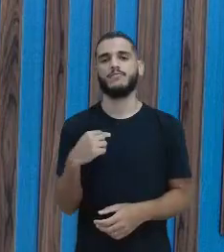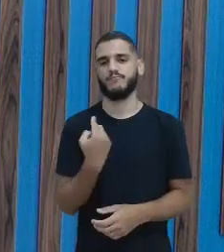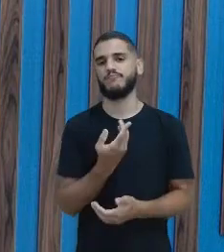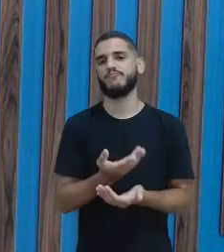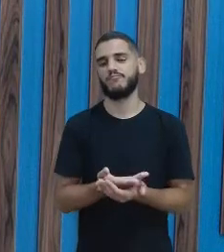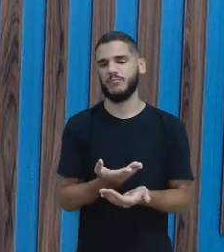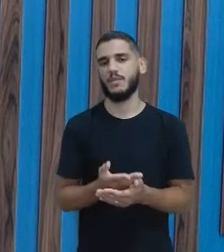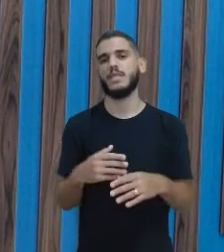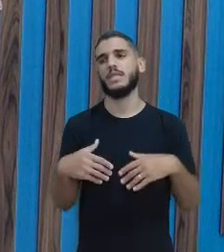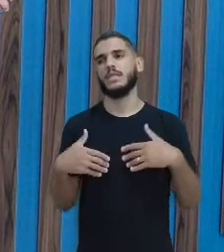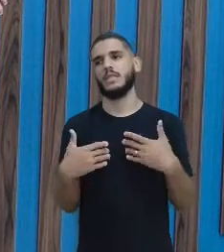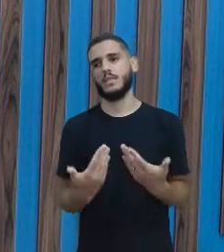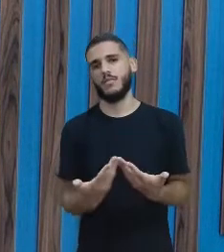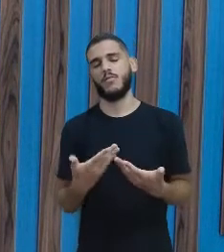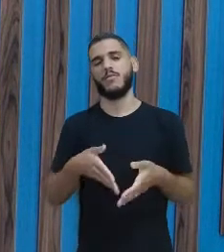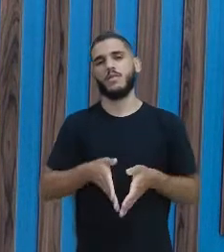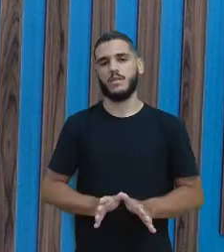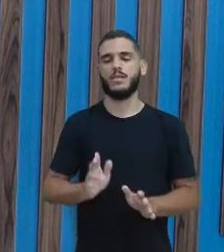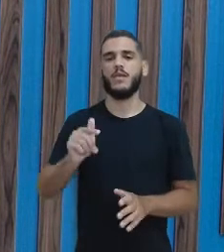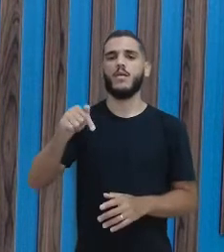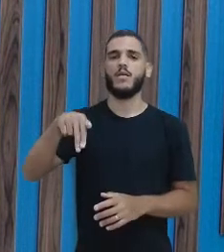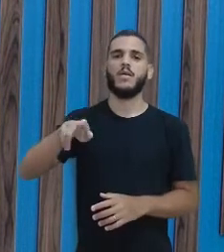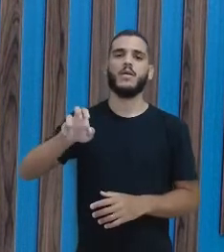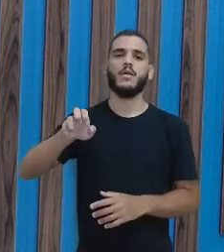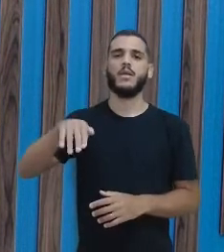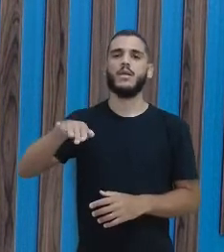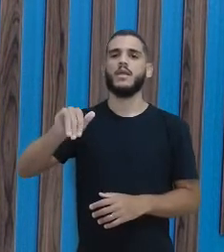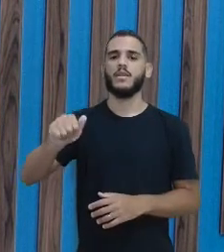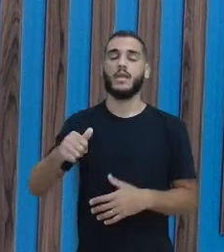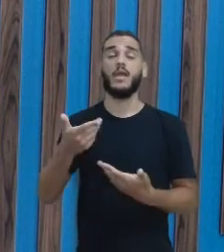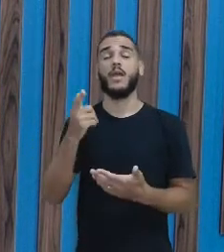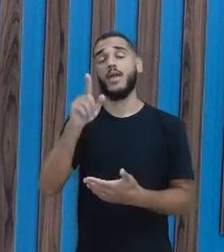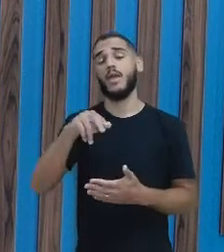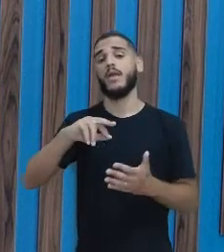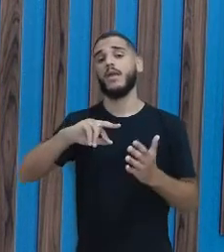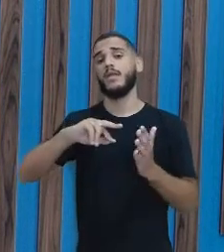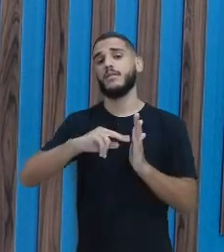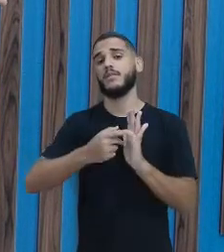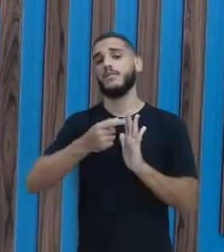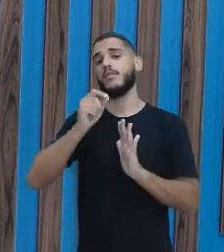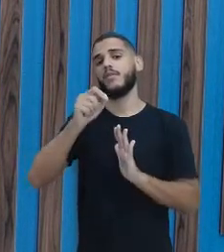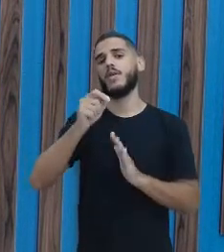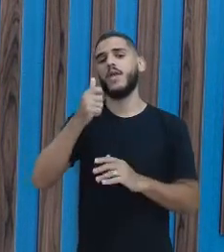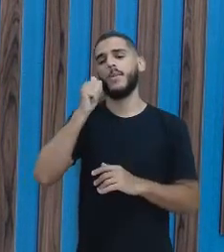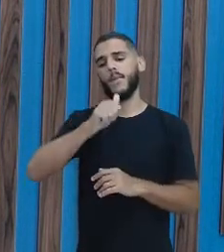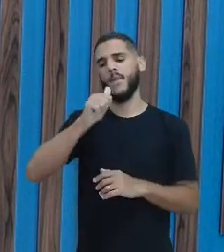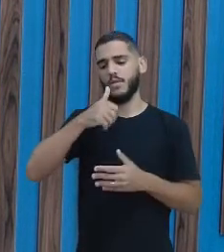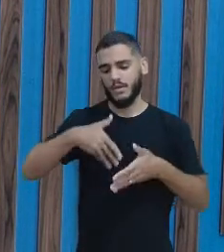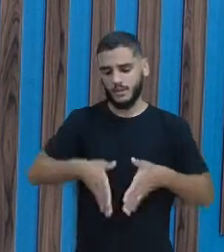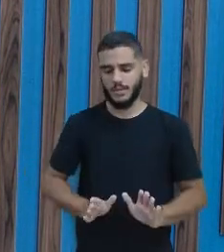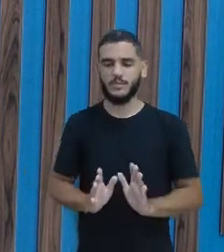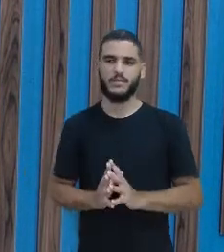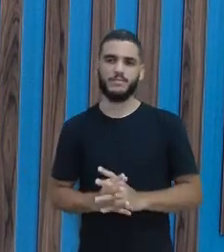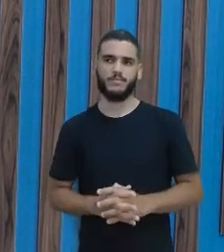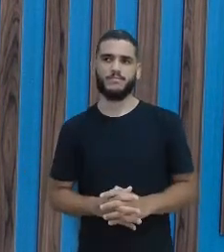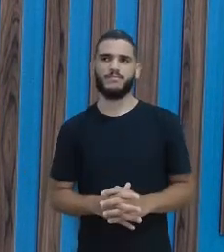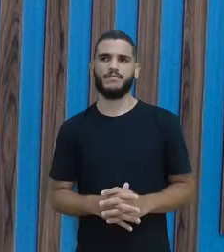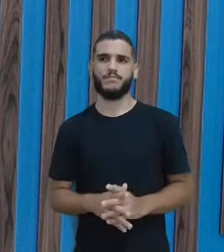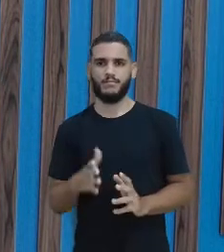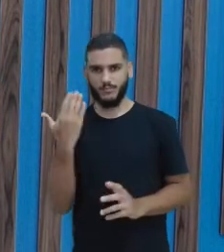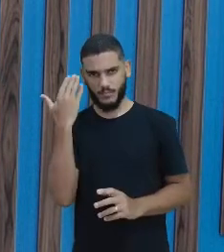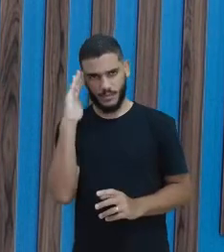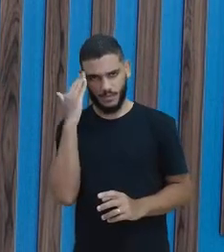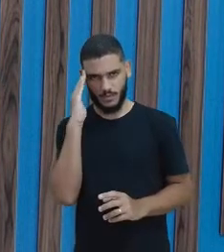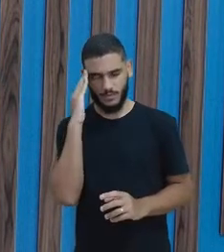estudando? Então, ela nasceu no Quênia, é o mesmo que dizer Maatai nasceu no Quênia. Entenderam